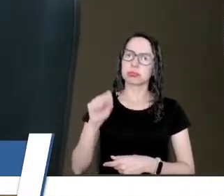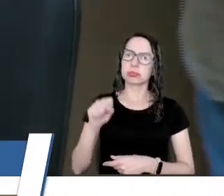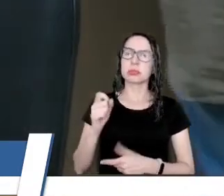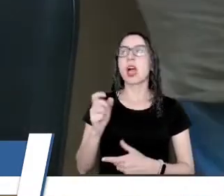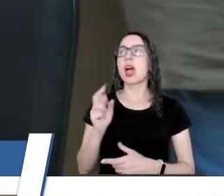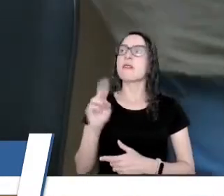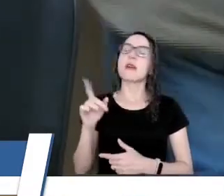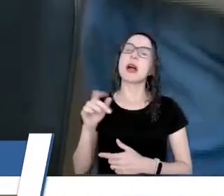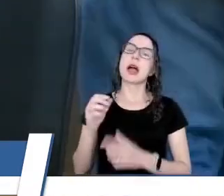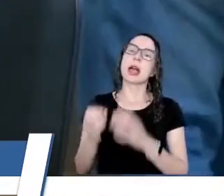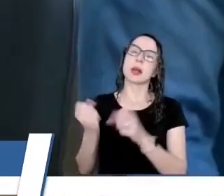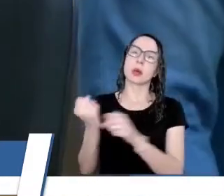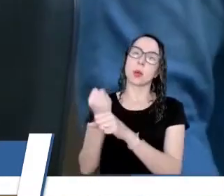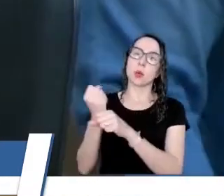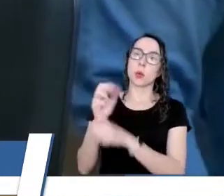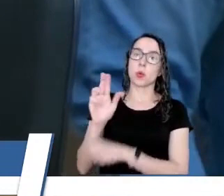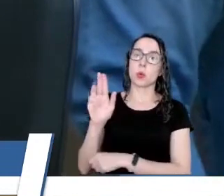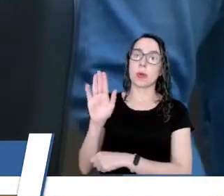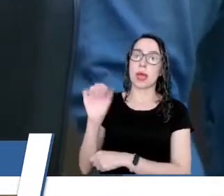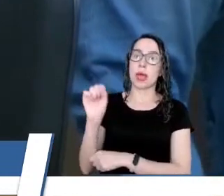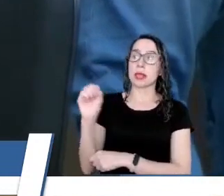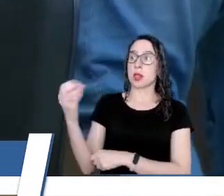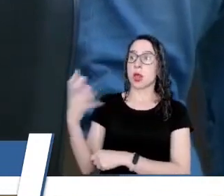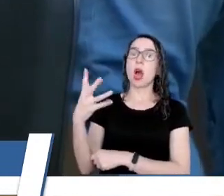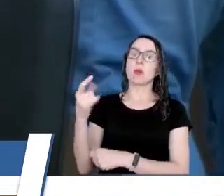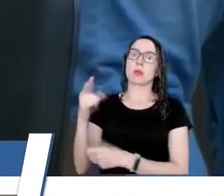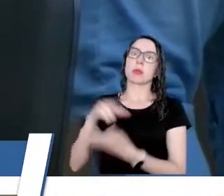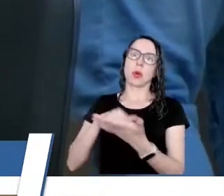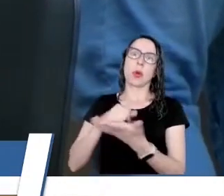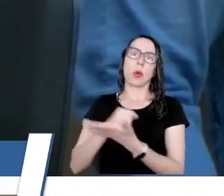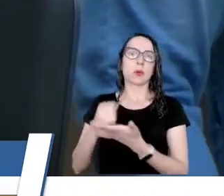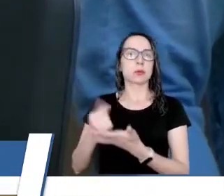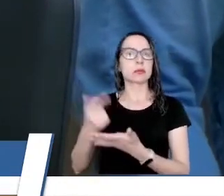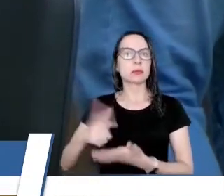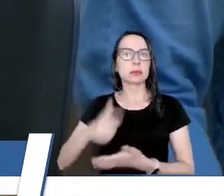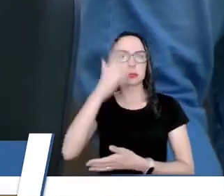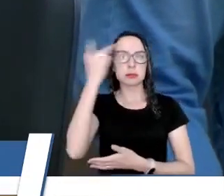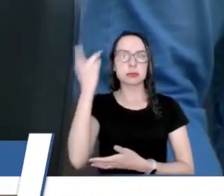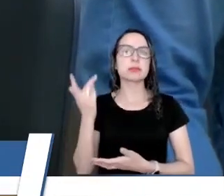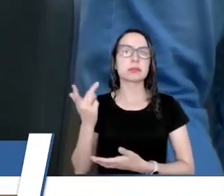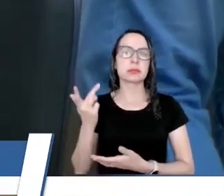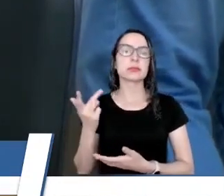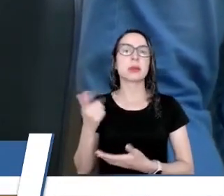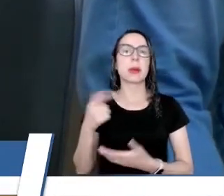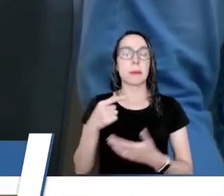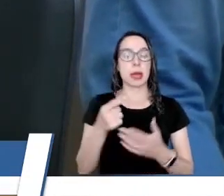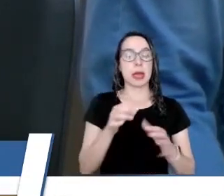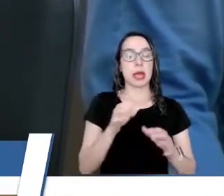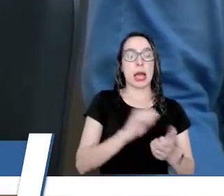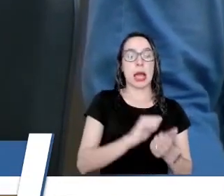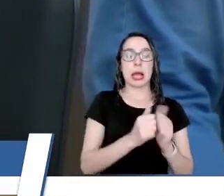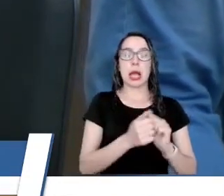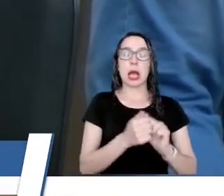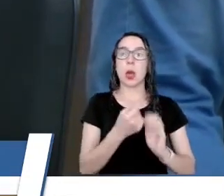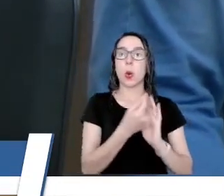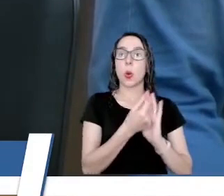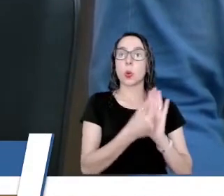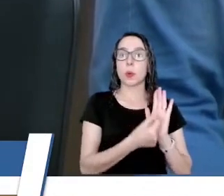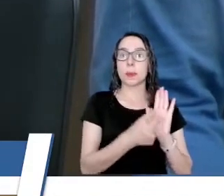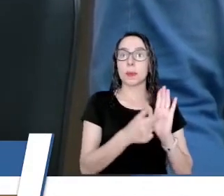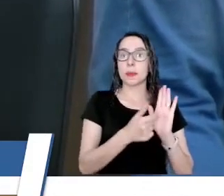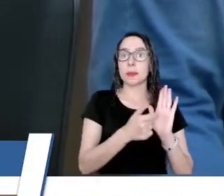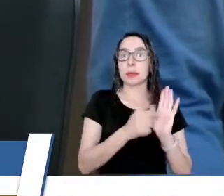OBS nova, 2 OBS novas, você vai ter que contratar mais gente. Você vai ter que mexer no orçamento para botar, porque aí você vai ter que começar a ter